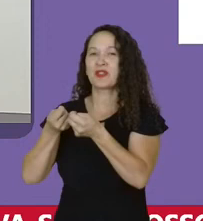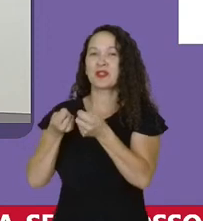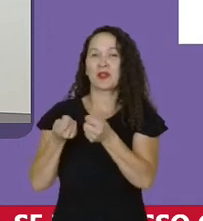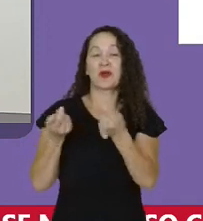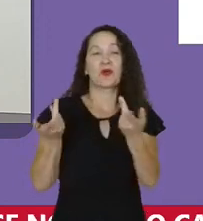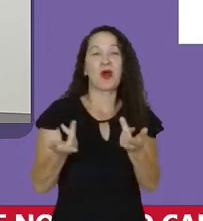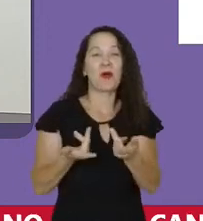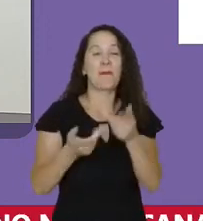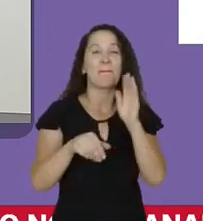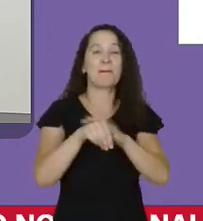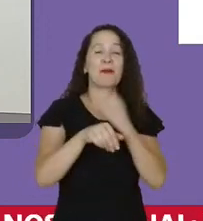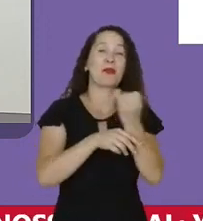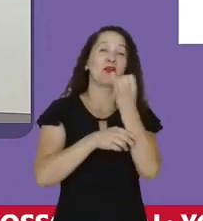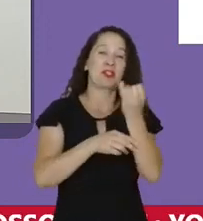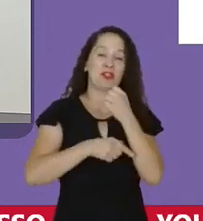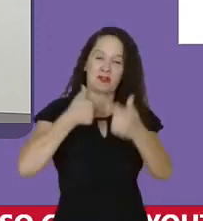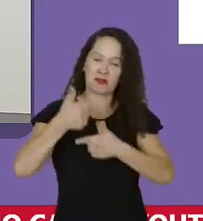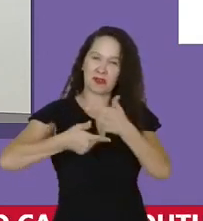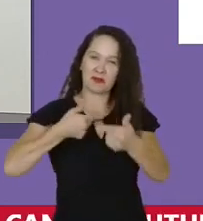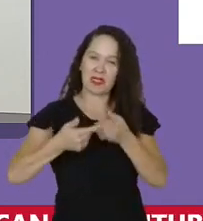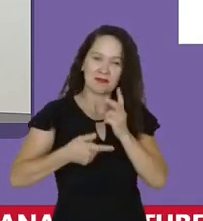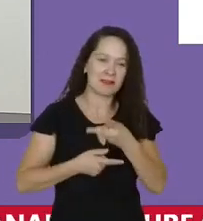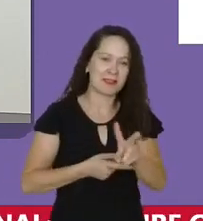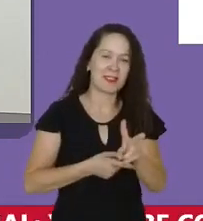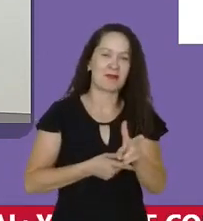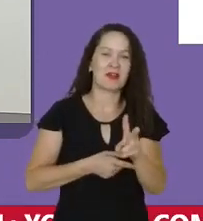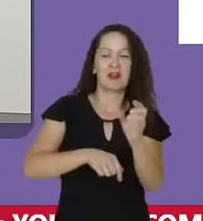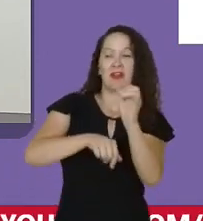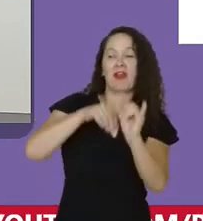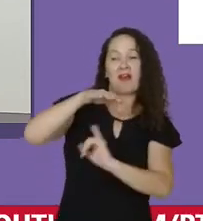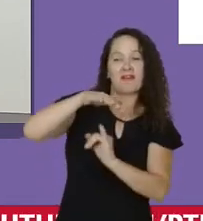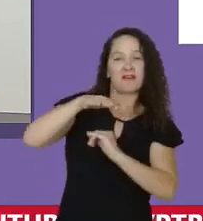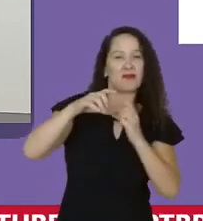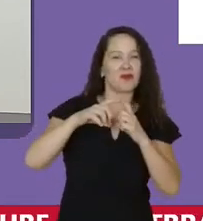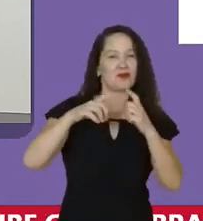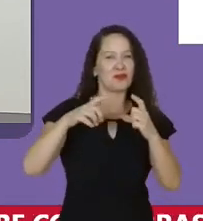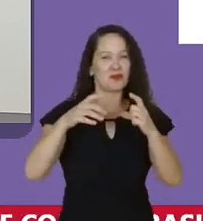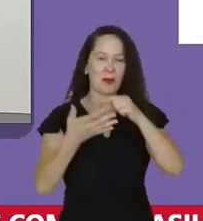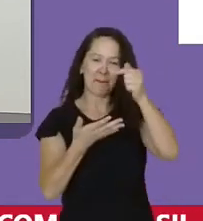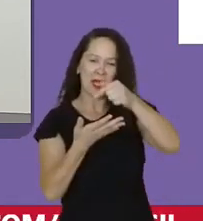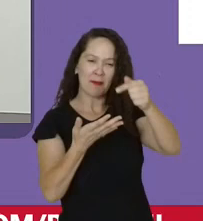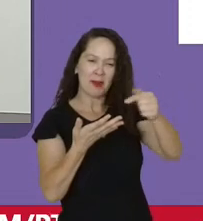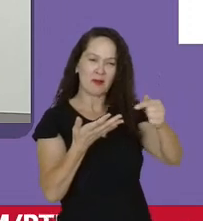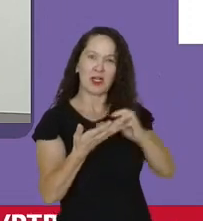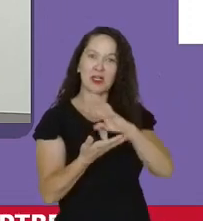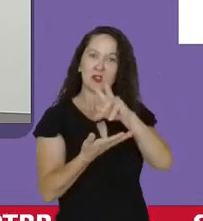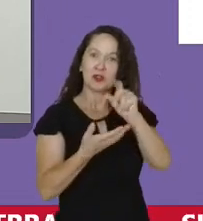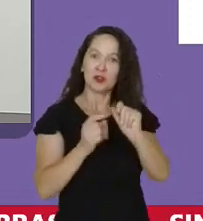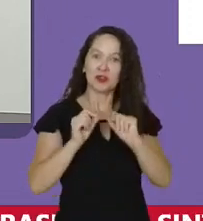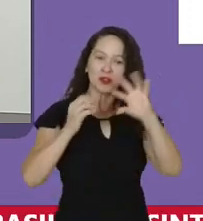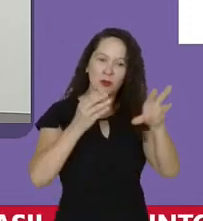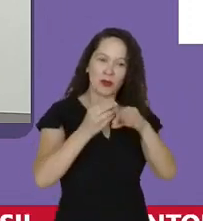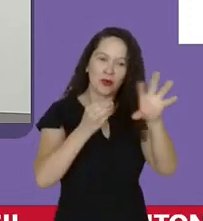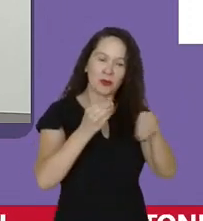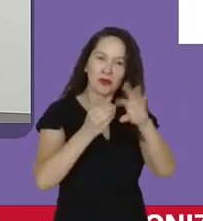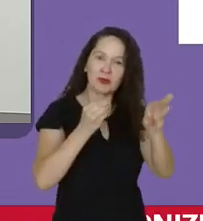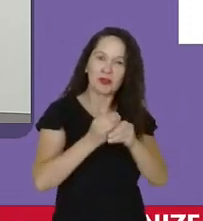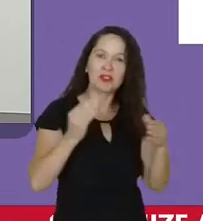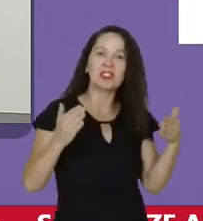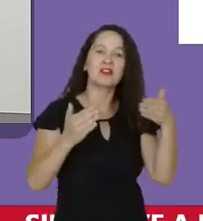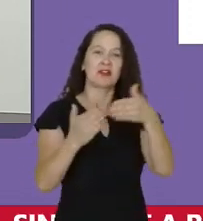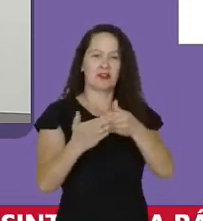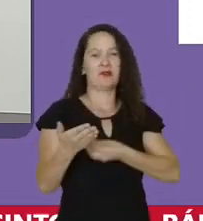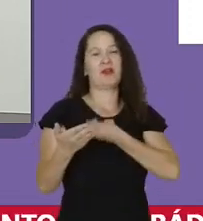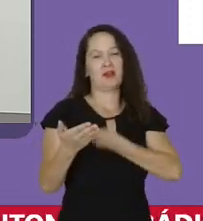o legislado, o trabalho intermitente, a informalidade vai crescendo e isso vai afetando de forma gradativa e